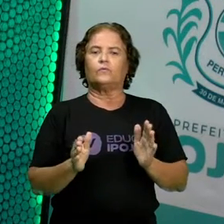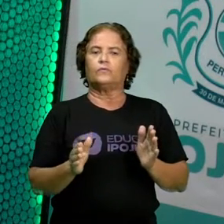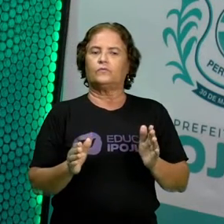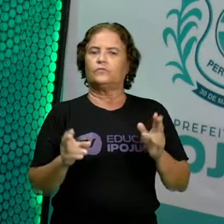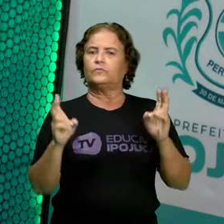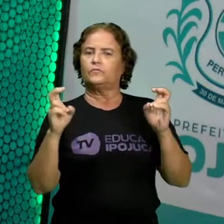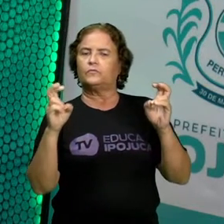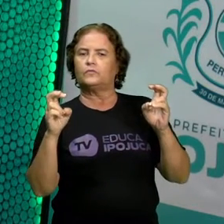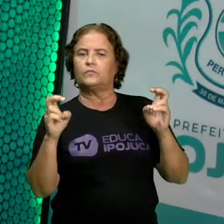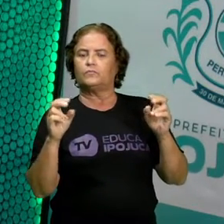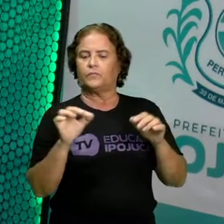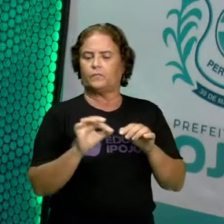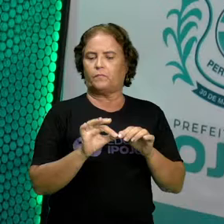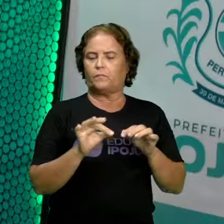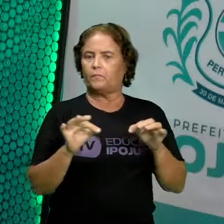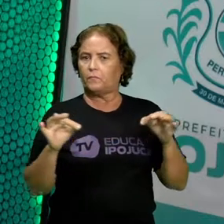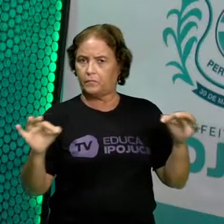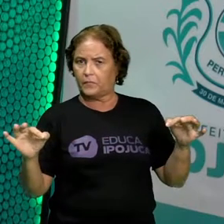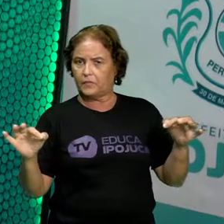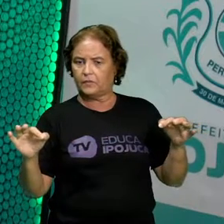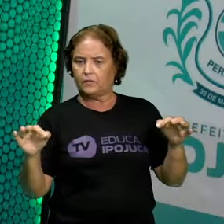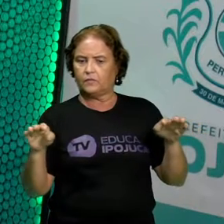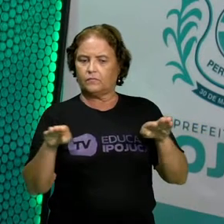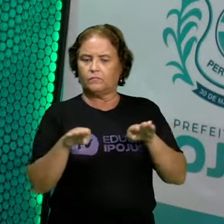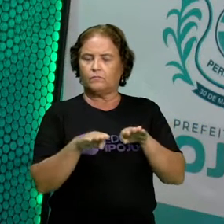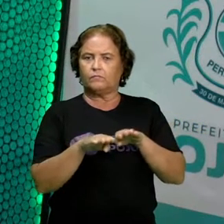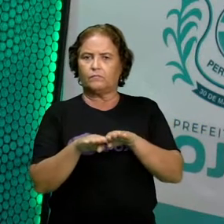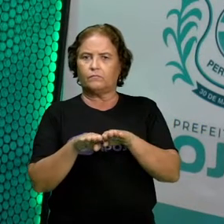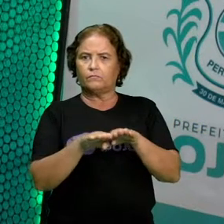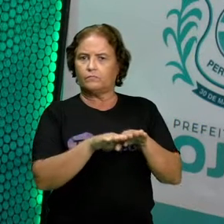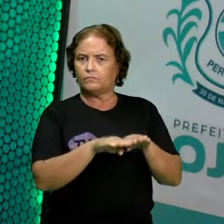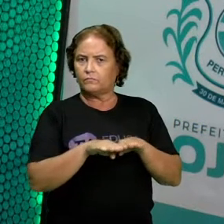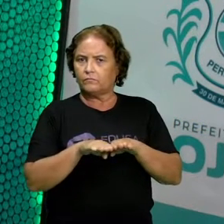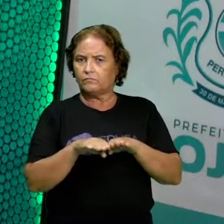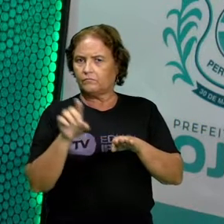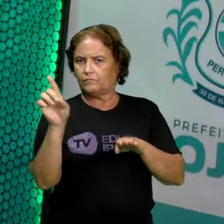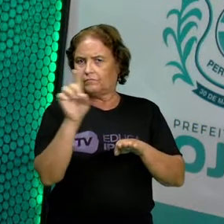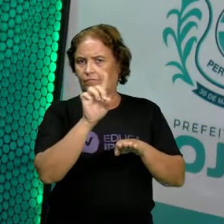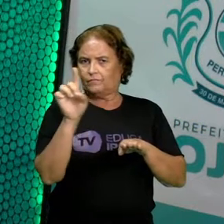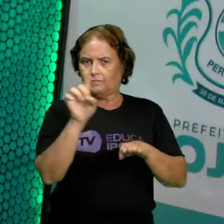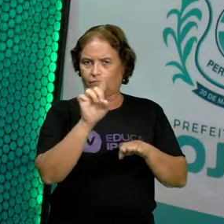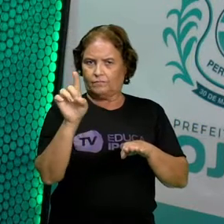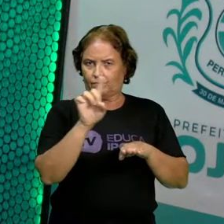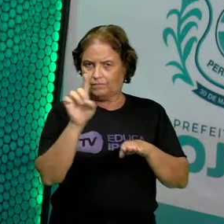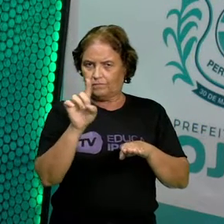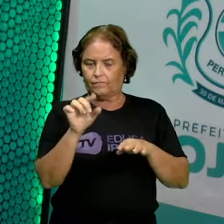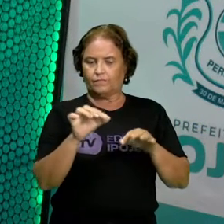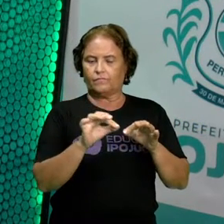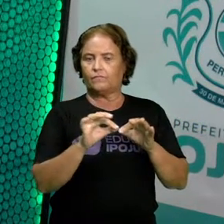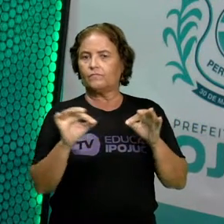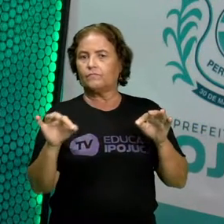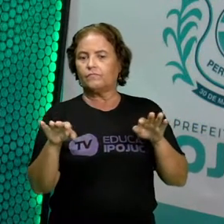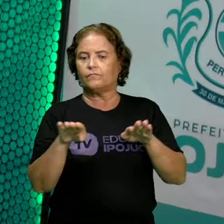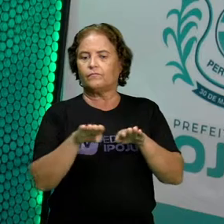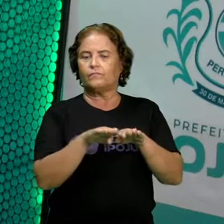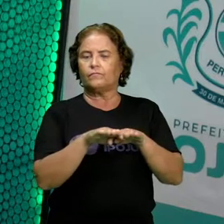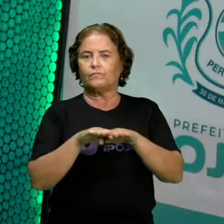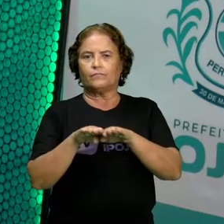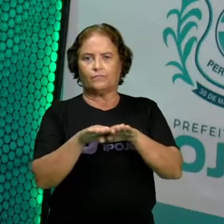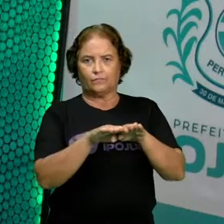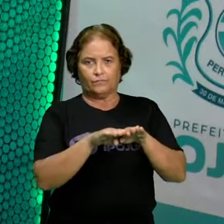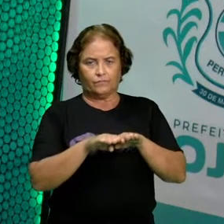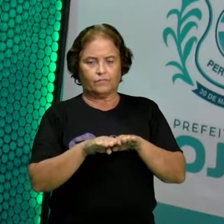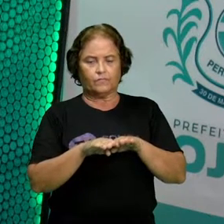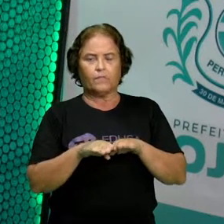não padronizadas e padronizadas. Afinal, para que servem as medidas no nosso